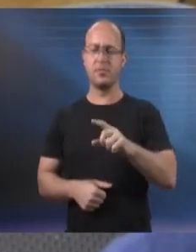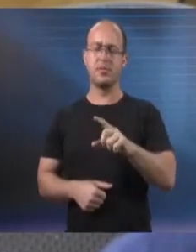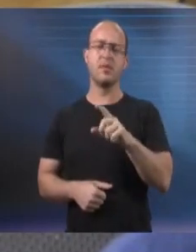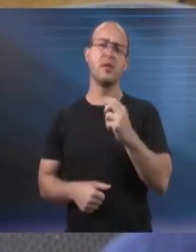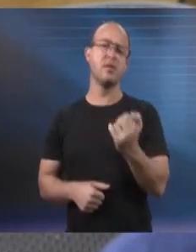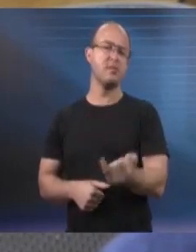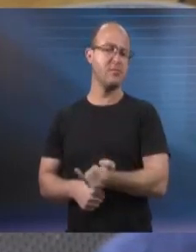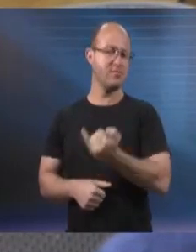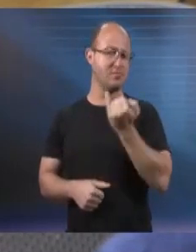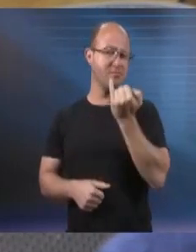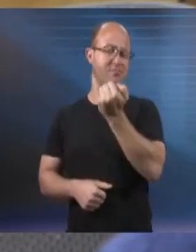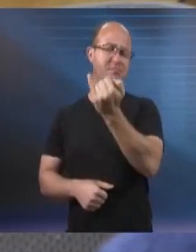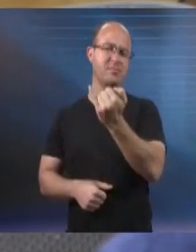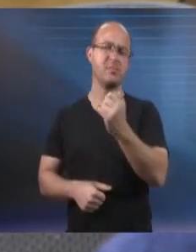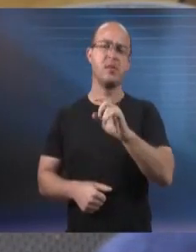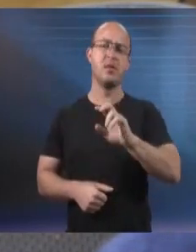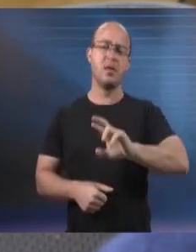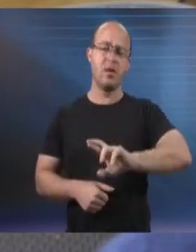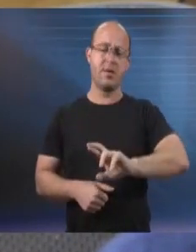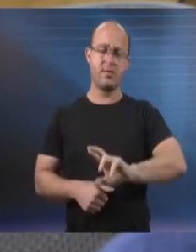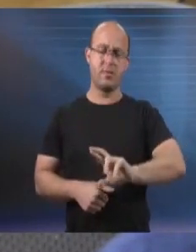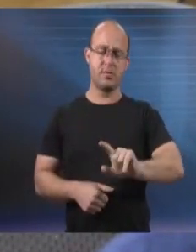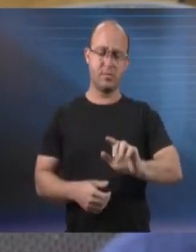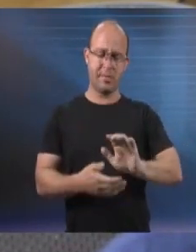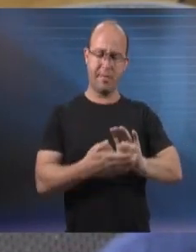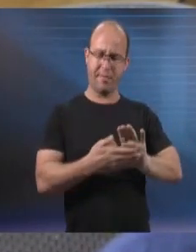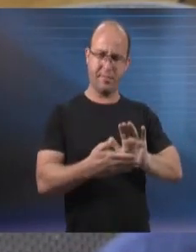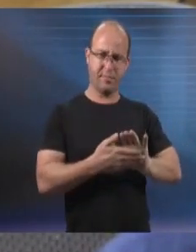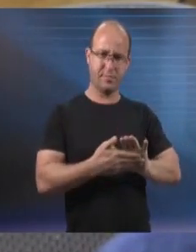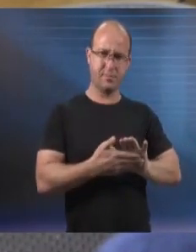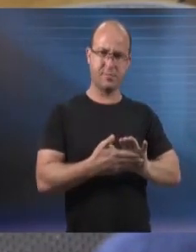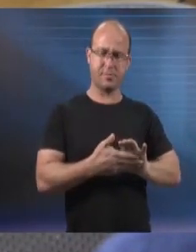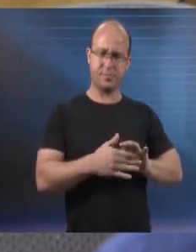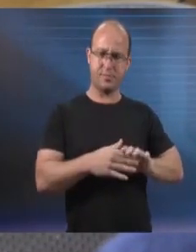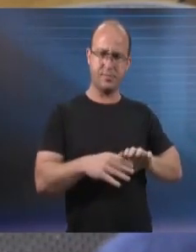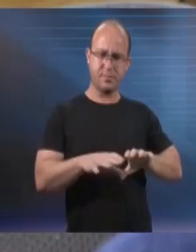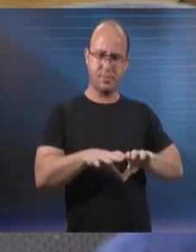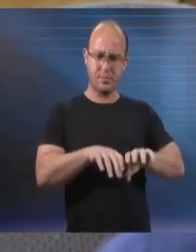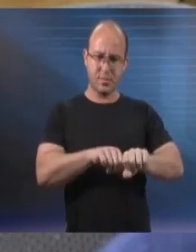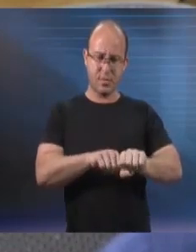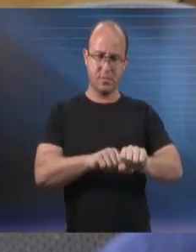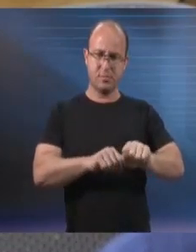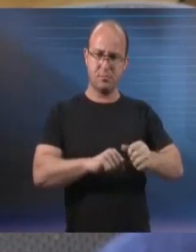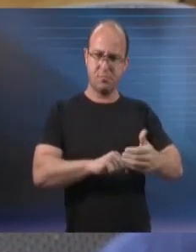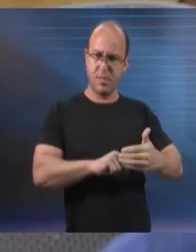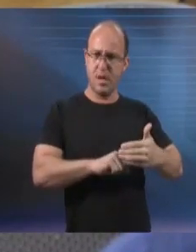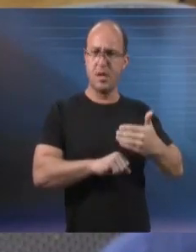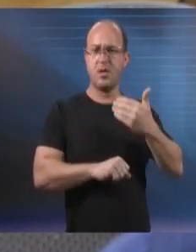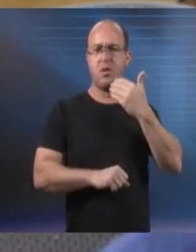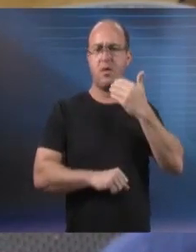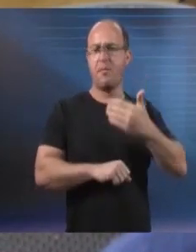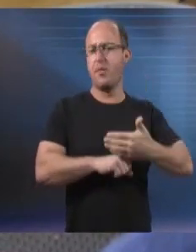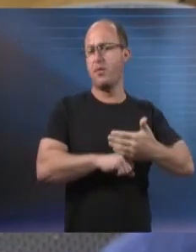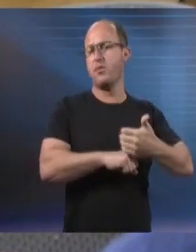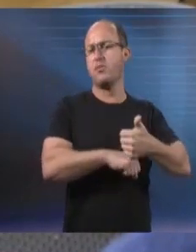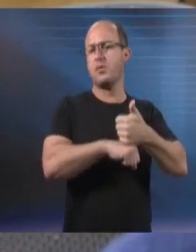suma importância, não só para proporcionar uma formação ainda melhor aos profissionais da saúde